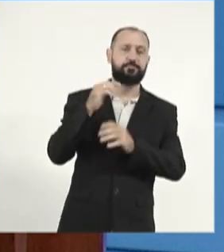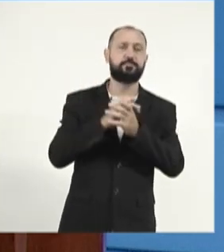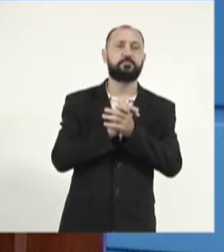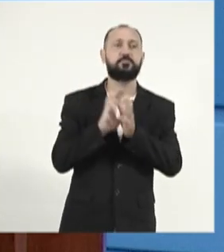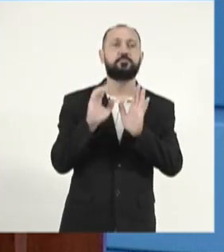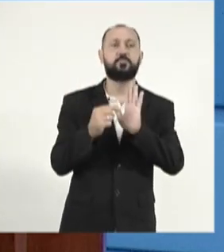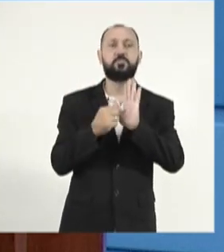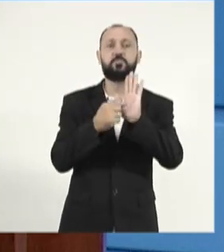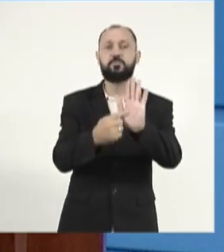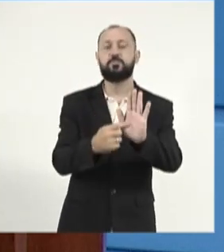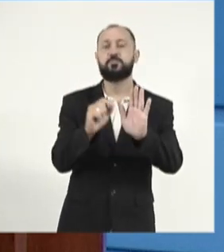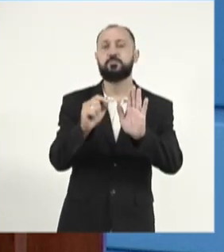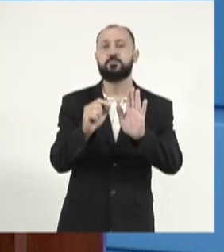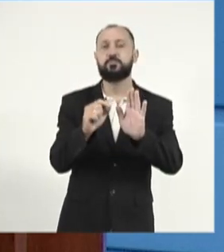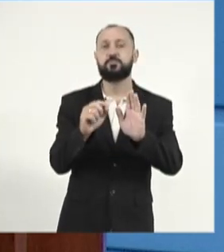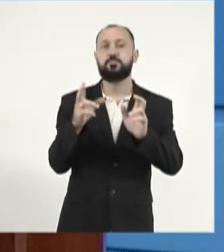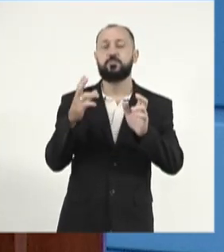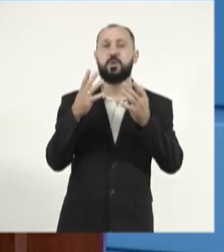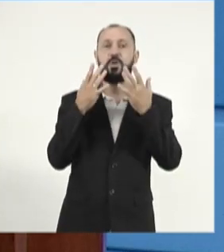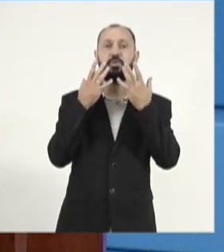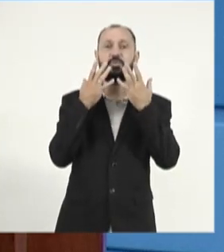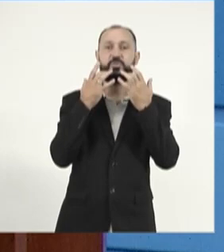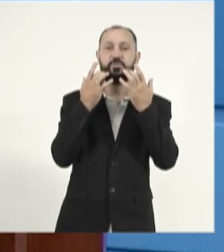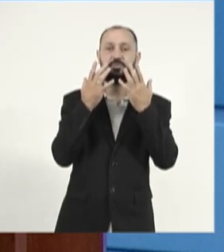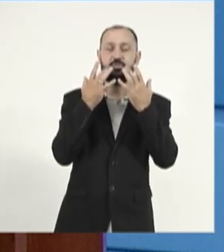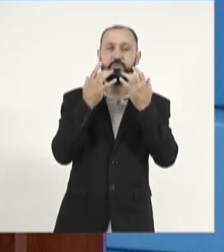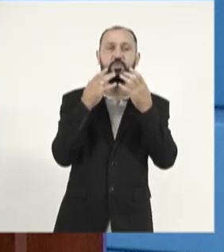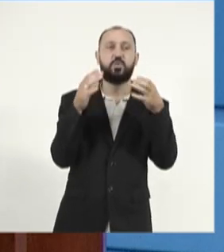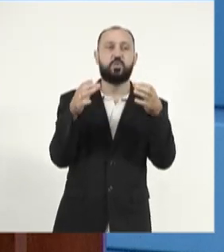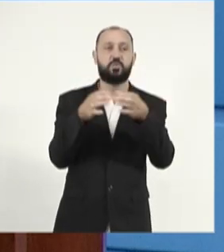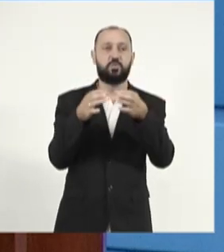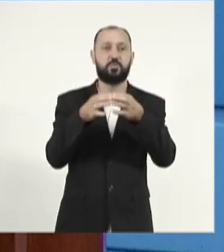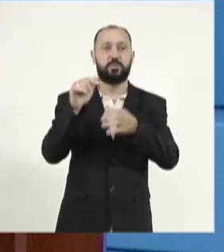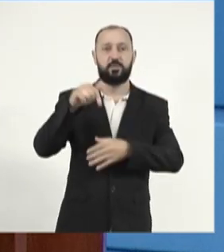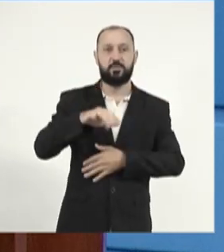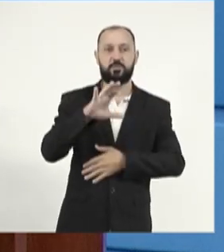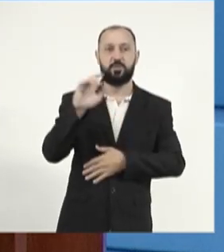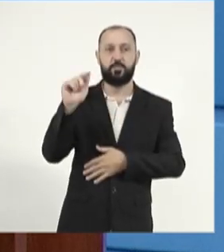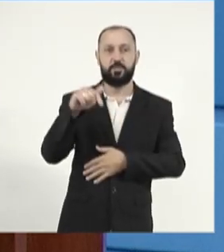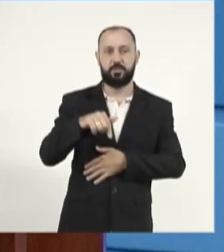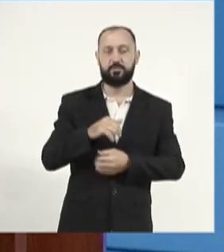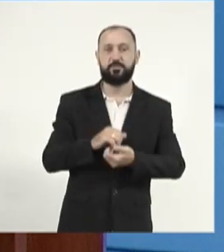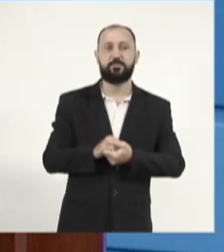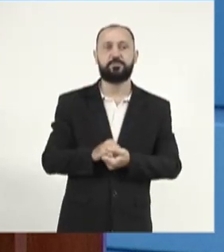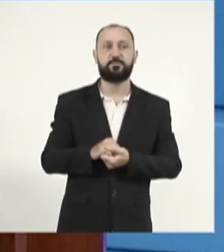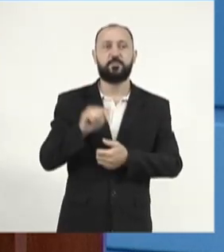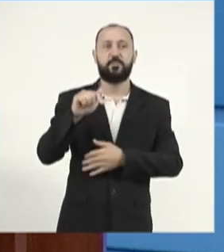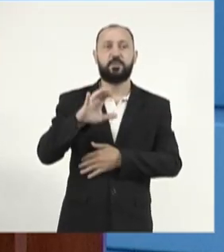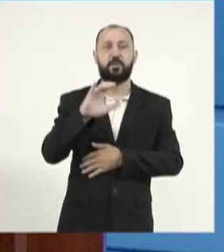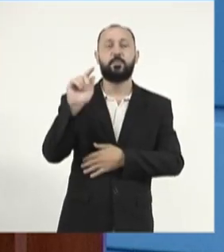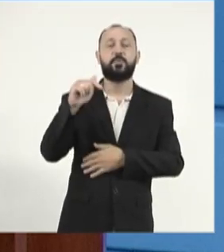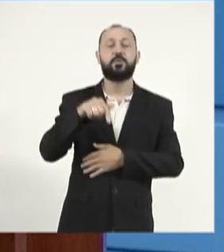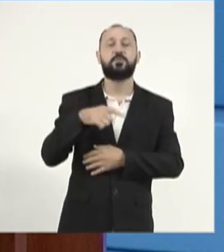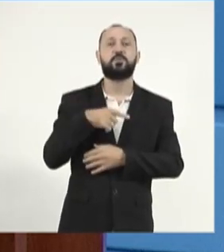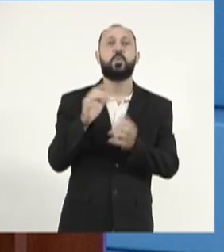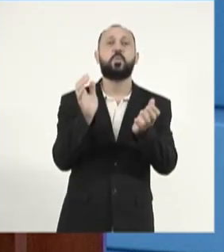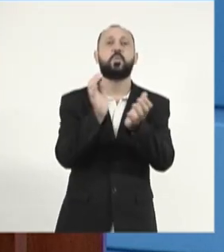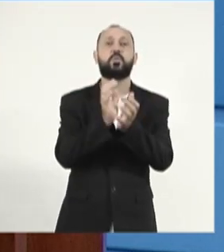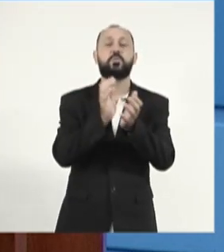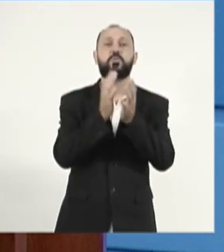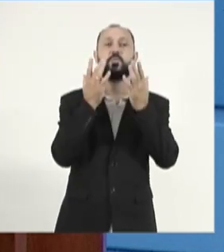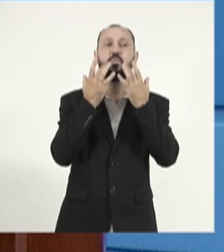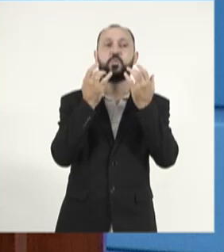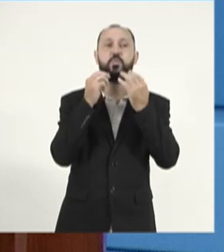a apresentação de uma peça teatral de um grupo aqui de Campo Grande. Aqui em Campo Grande nós temos um grupo